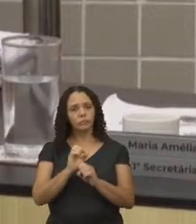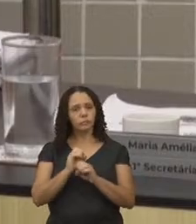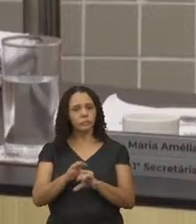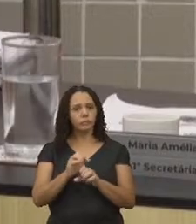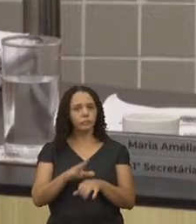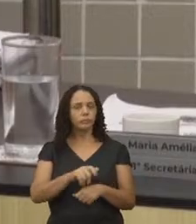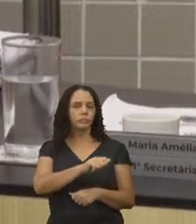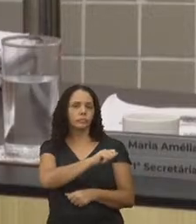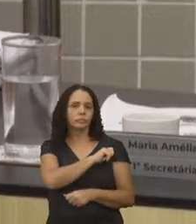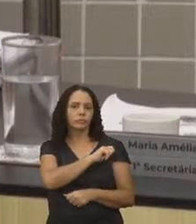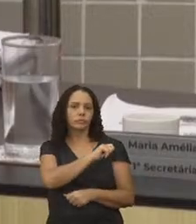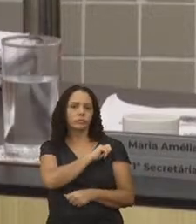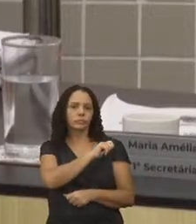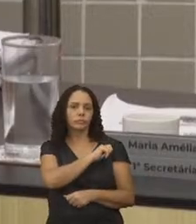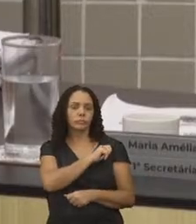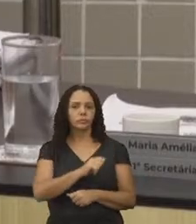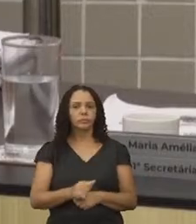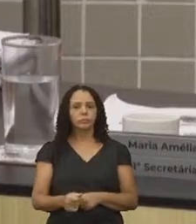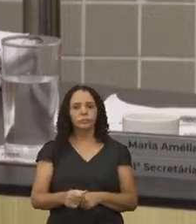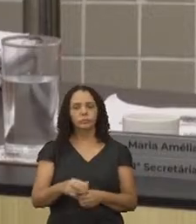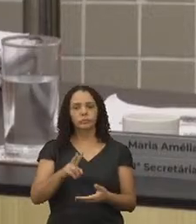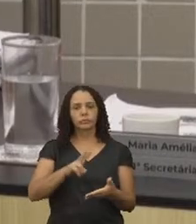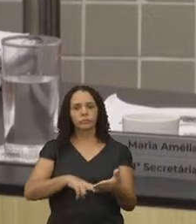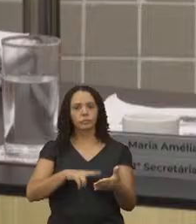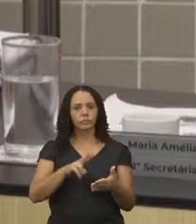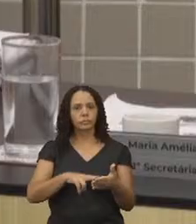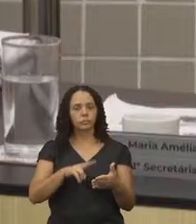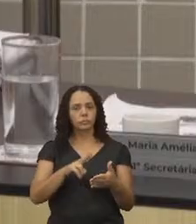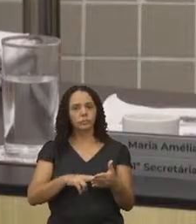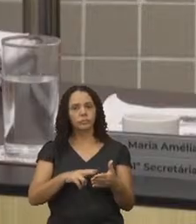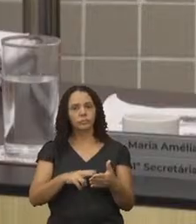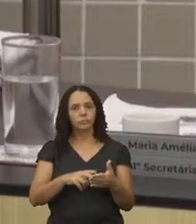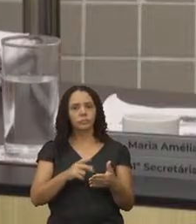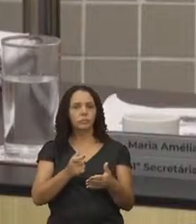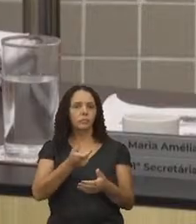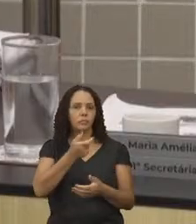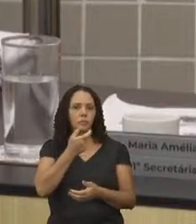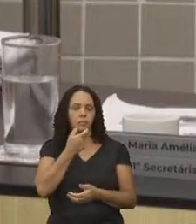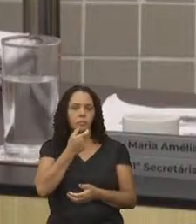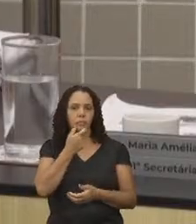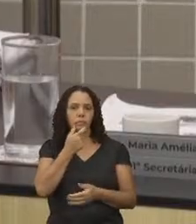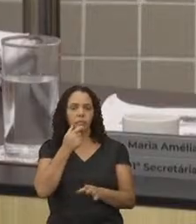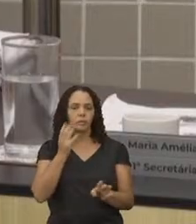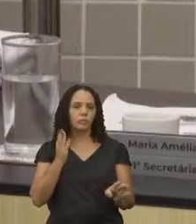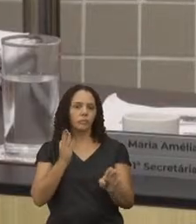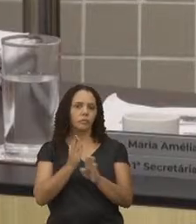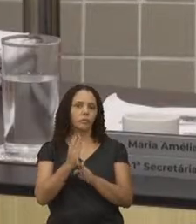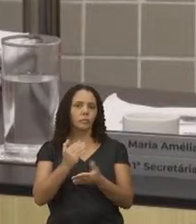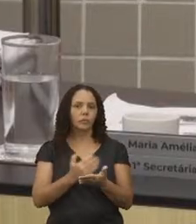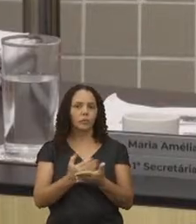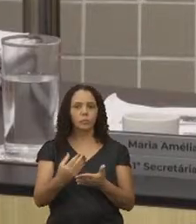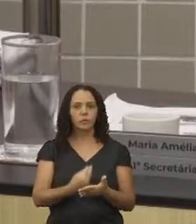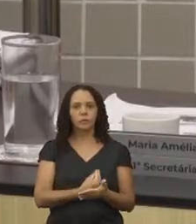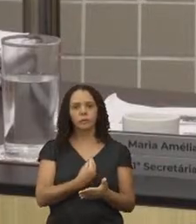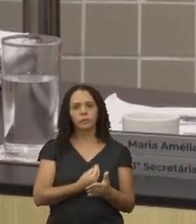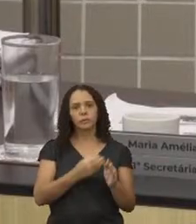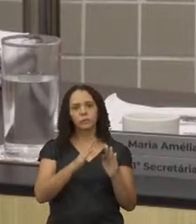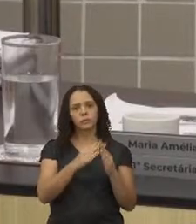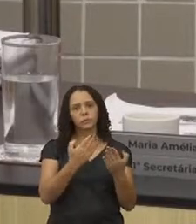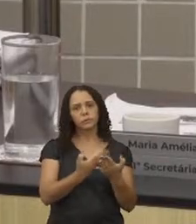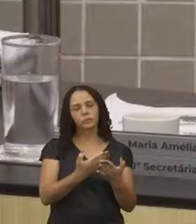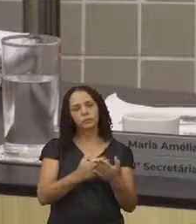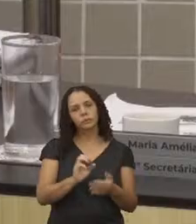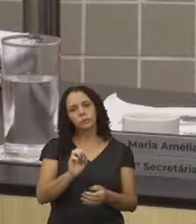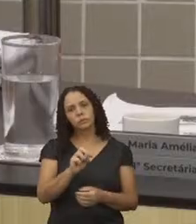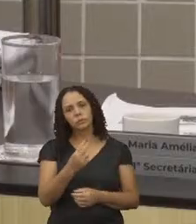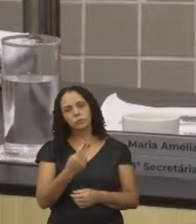seus alunos nas primeiras letras, palavras e descobertas, seja no início da vida escolar ou na educação